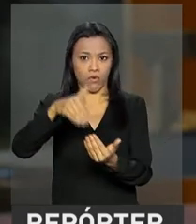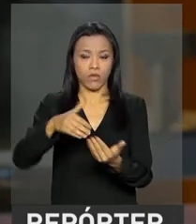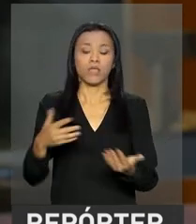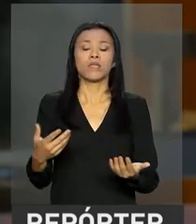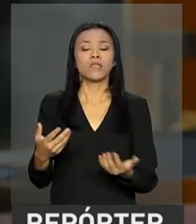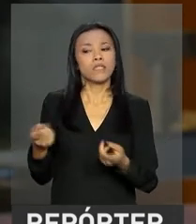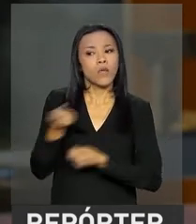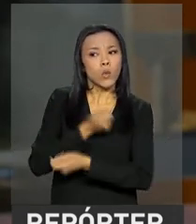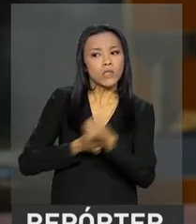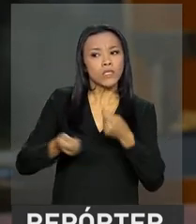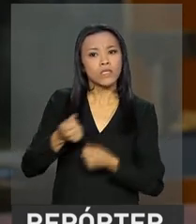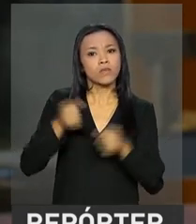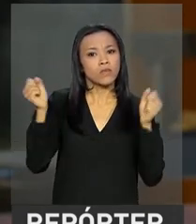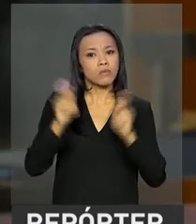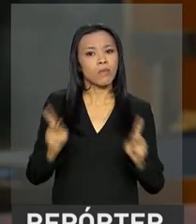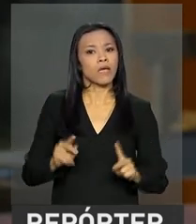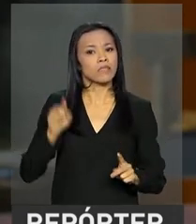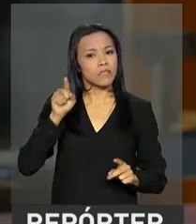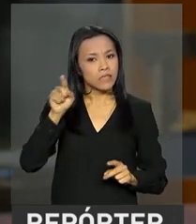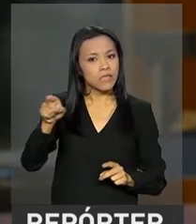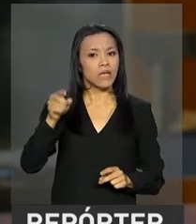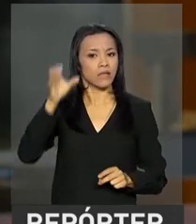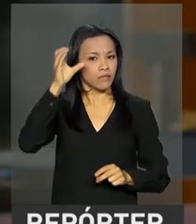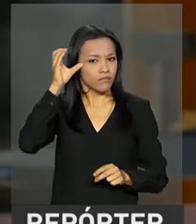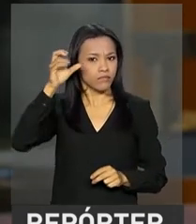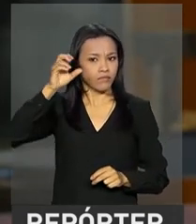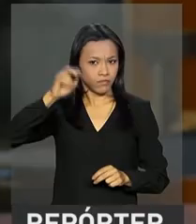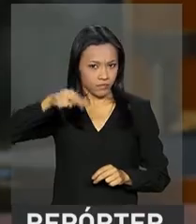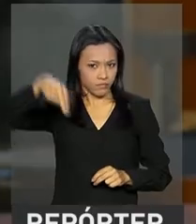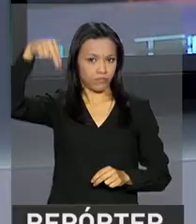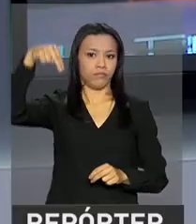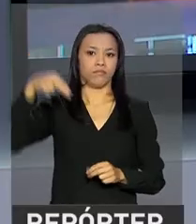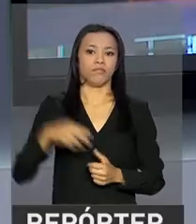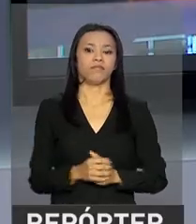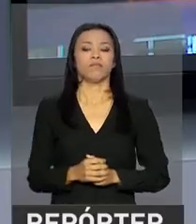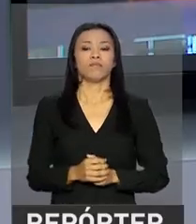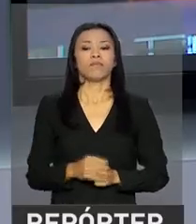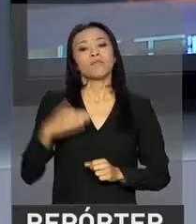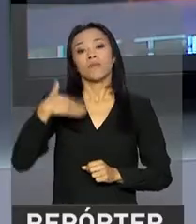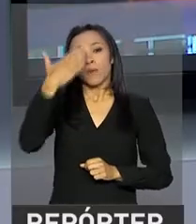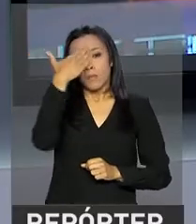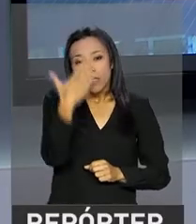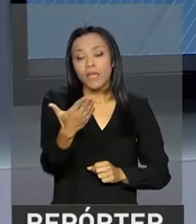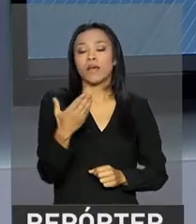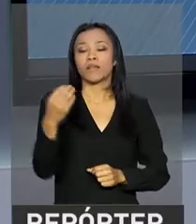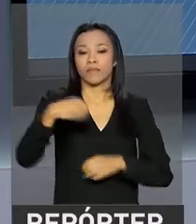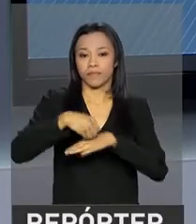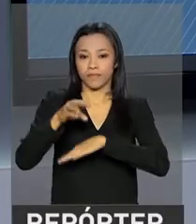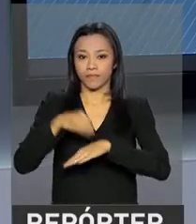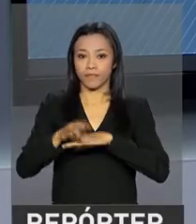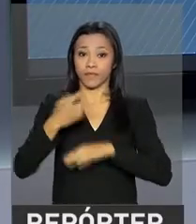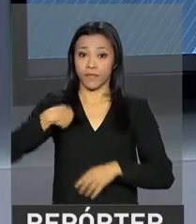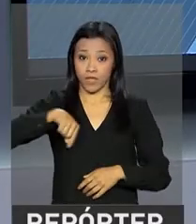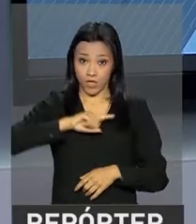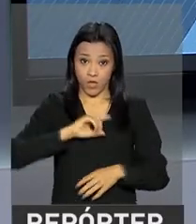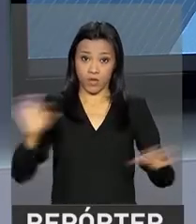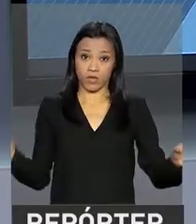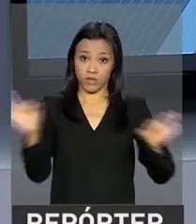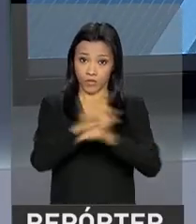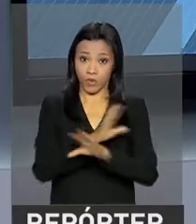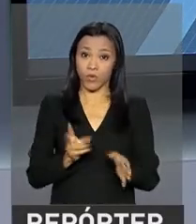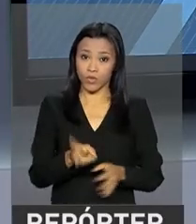de paz na península coreana vote você carol monteiro obrigada pelas informações nei e nós ficamos por aqui